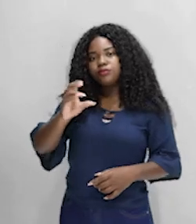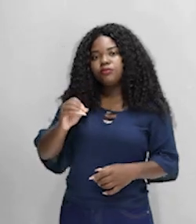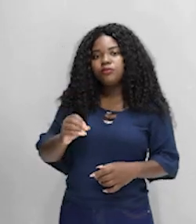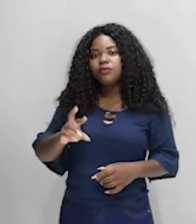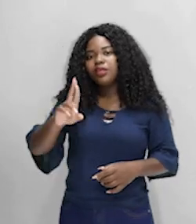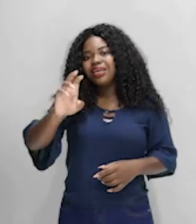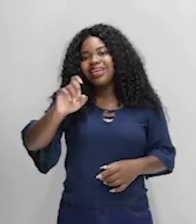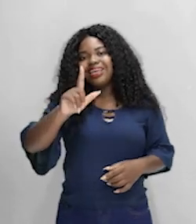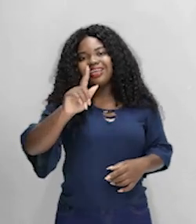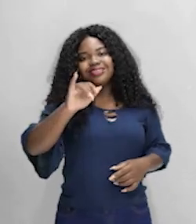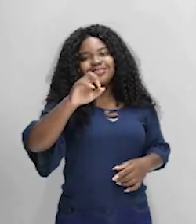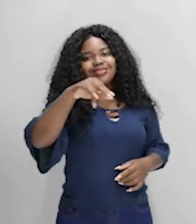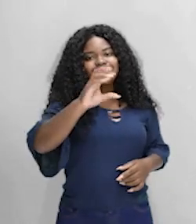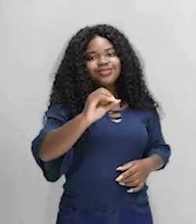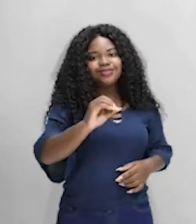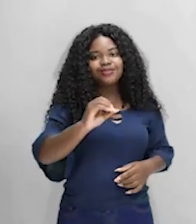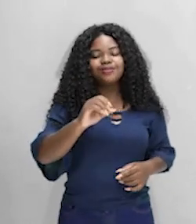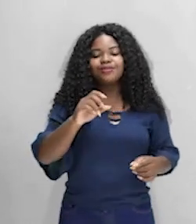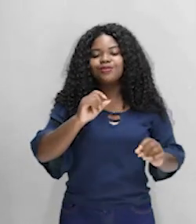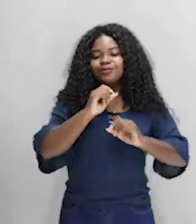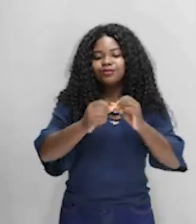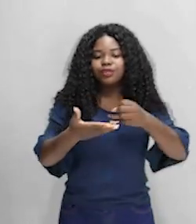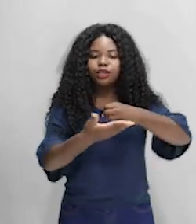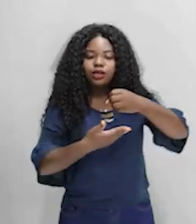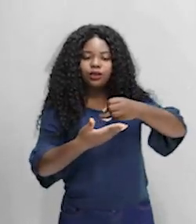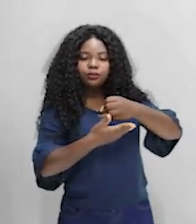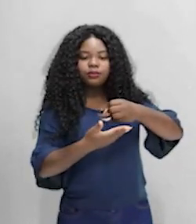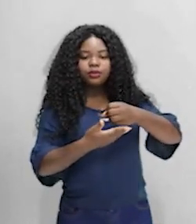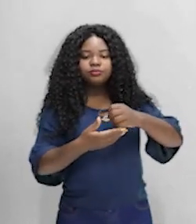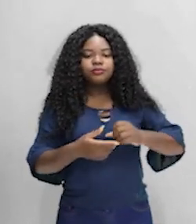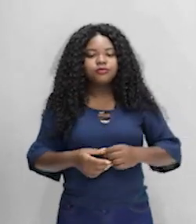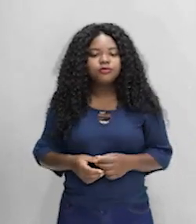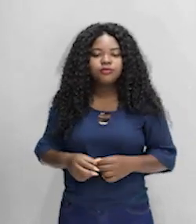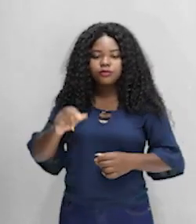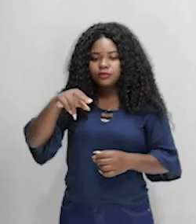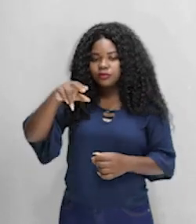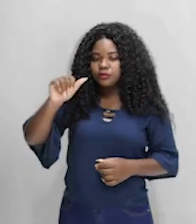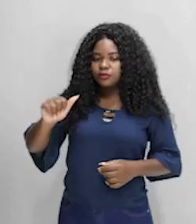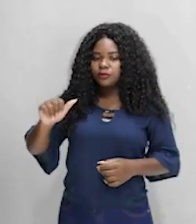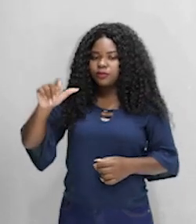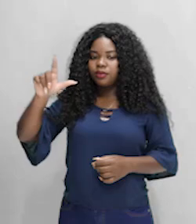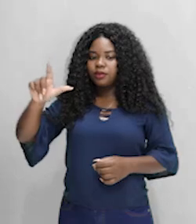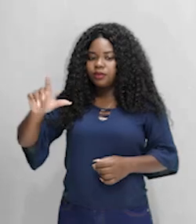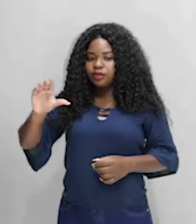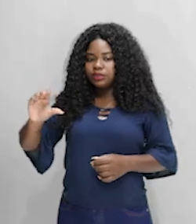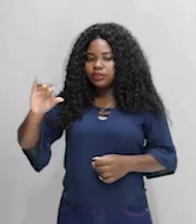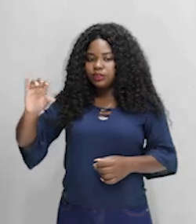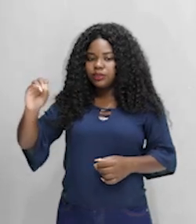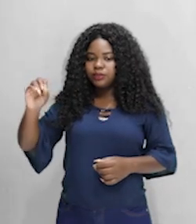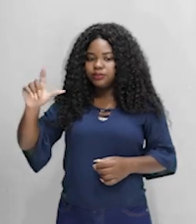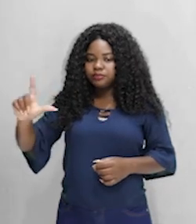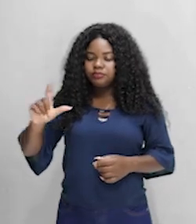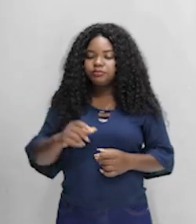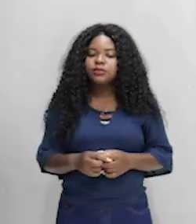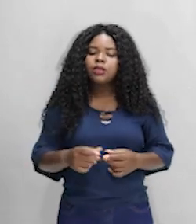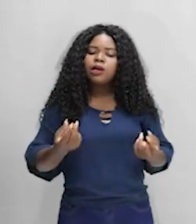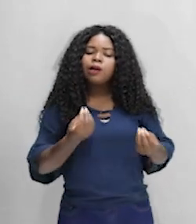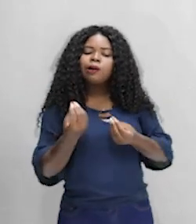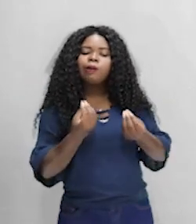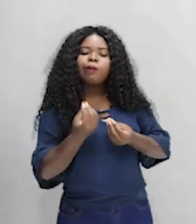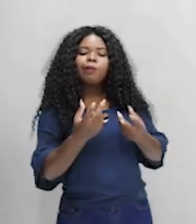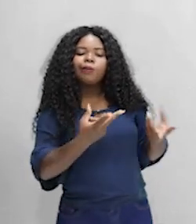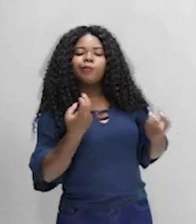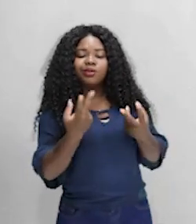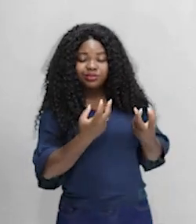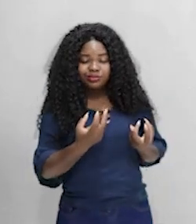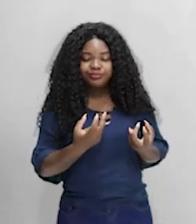base, o NaOH. Turma, na grafia, como é que eu percebo que a substância é uma